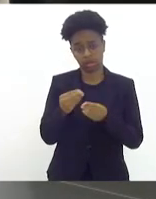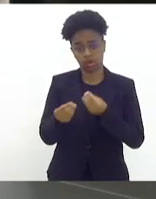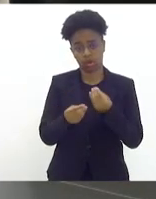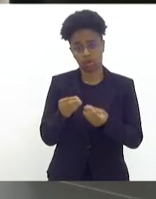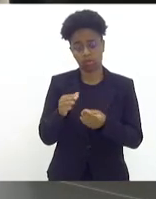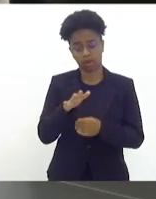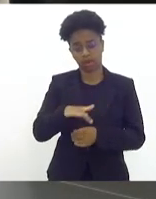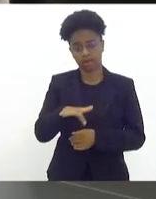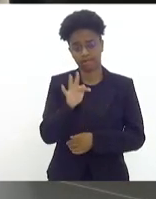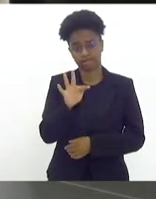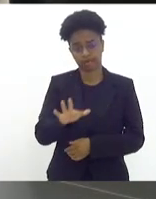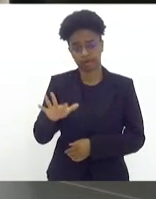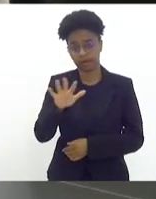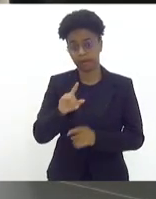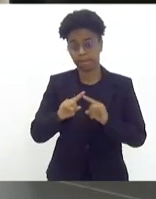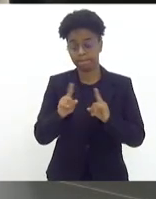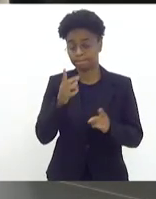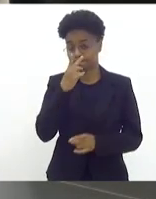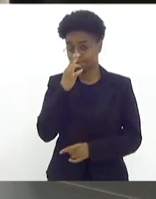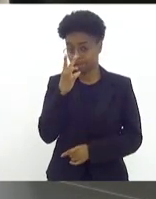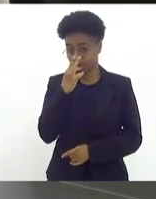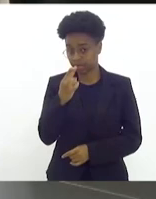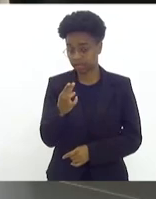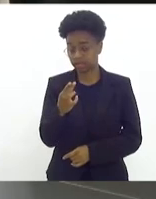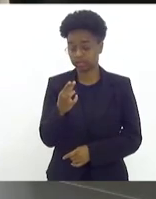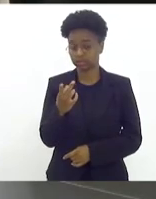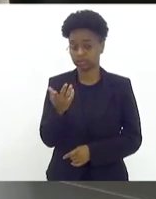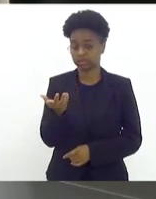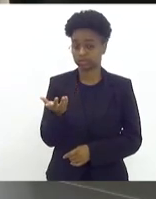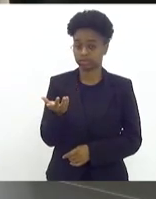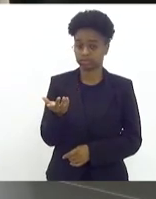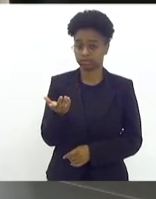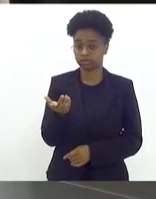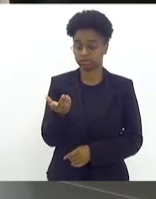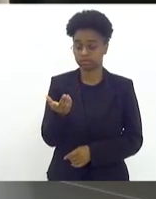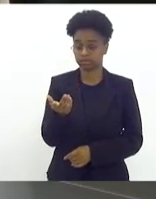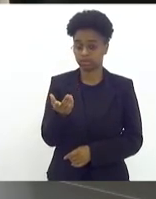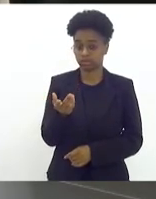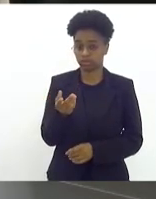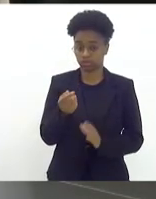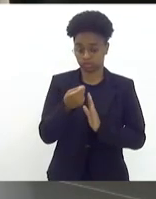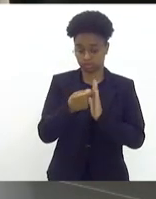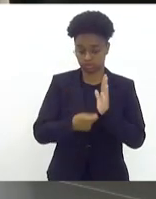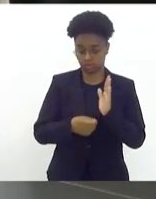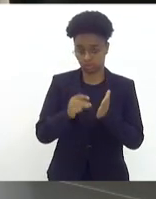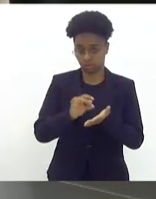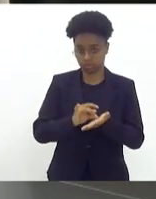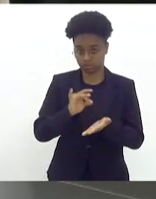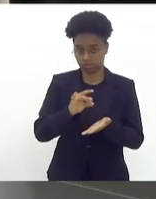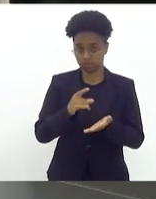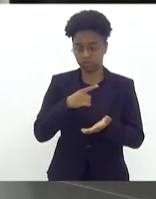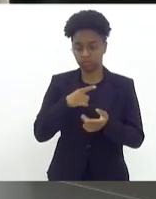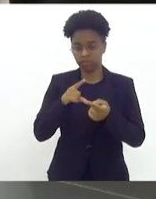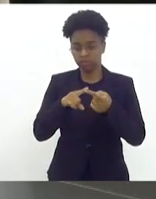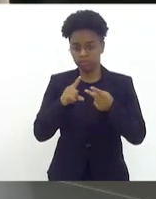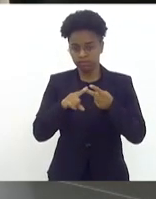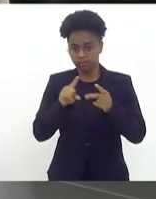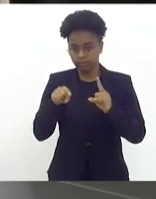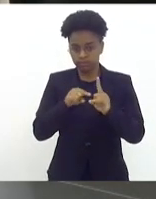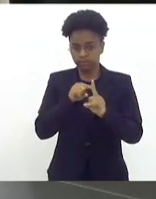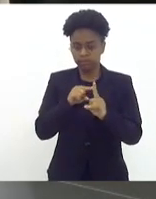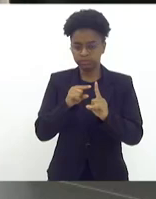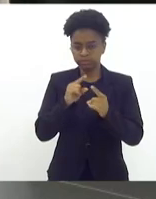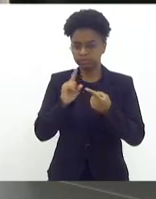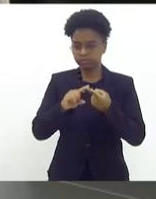federal. Agora, me parece que o intuito original, salvo o melhor juízo, são dois. Primeiro é ampliar